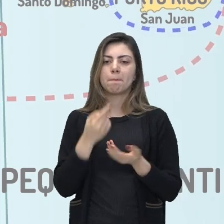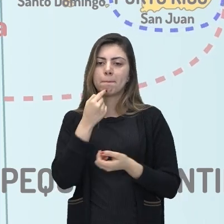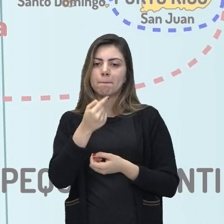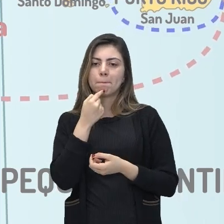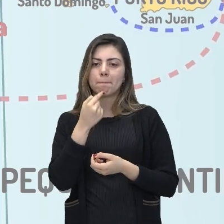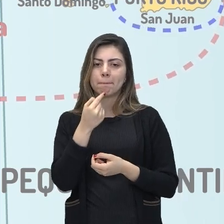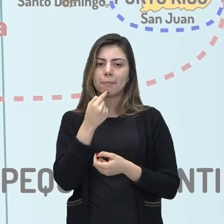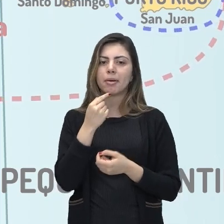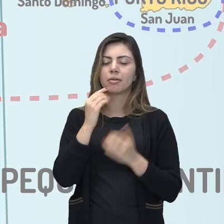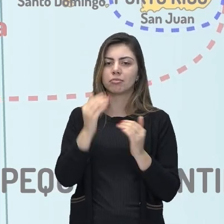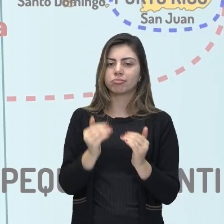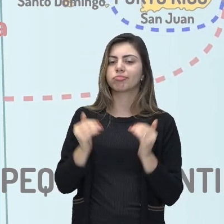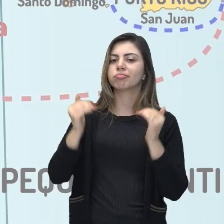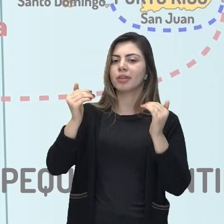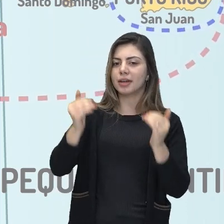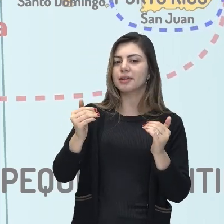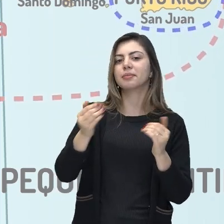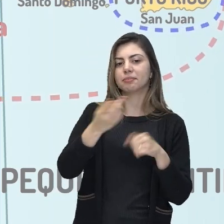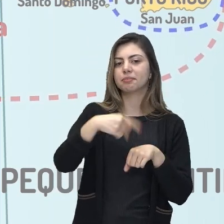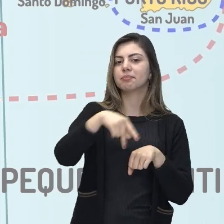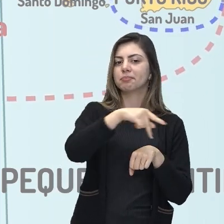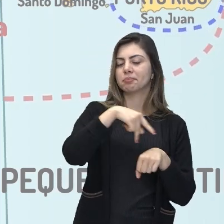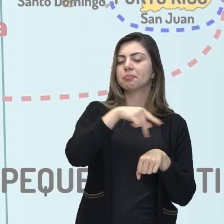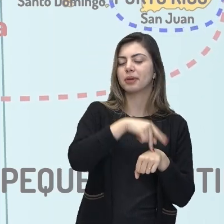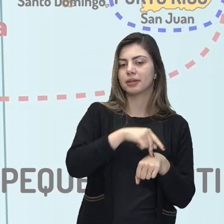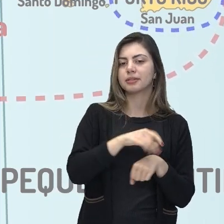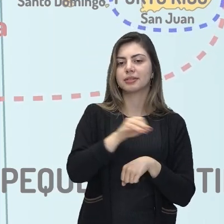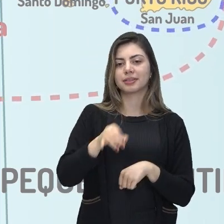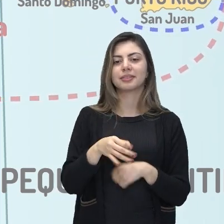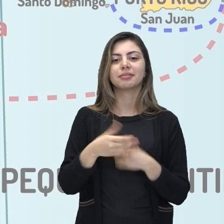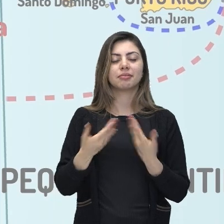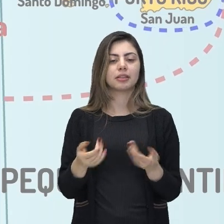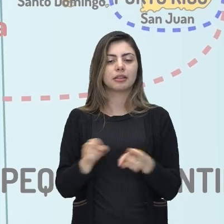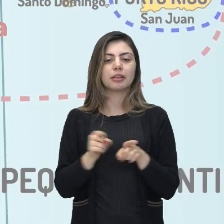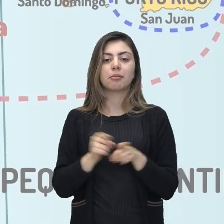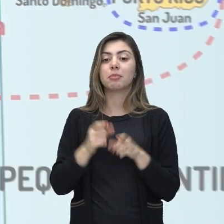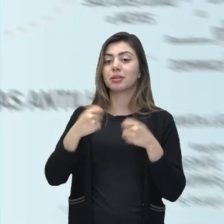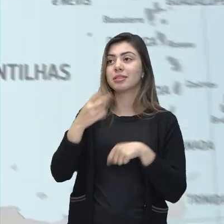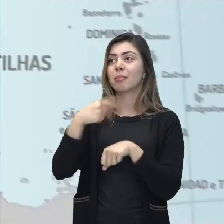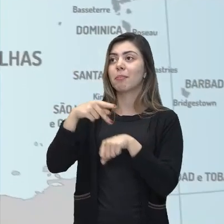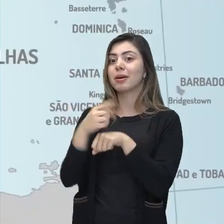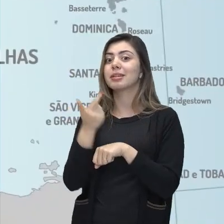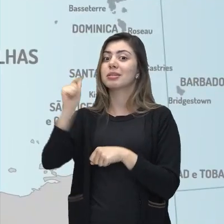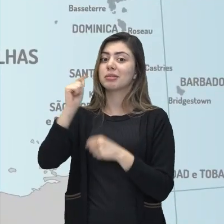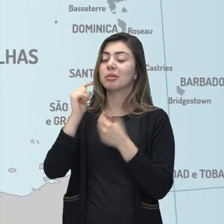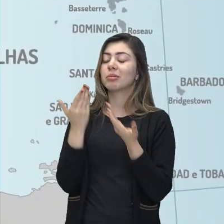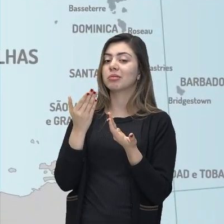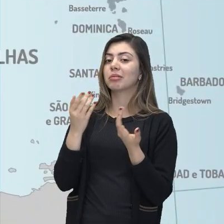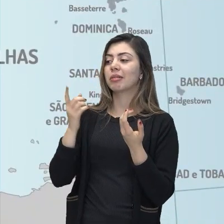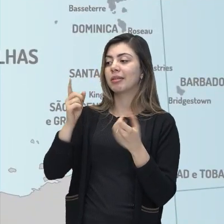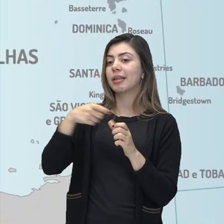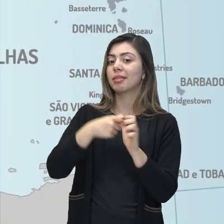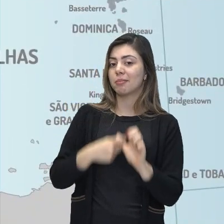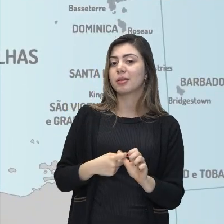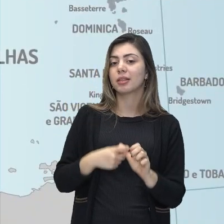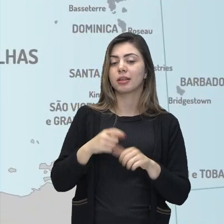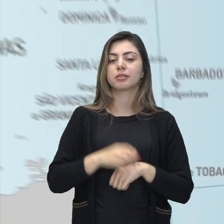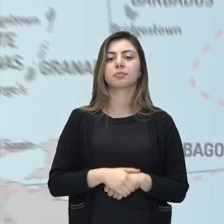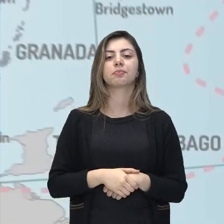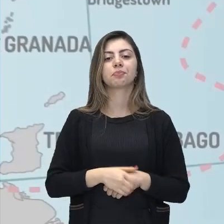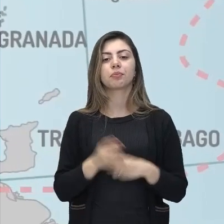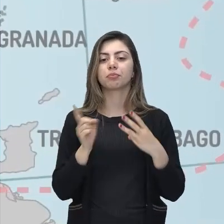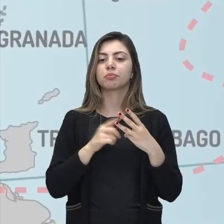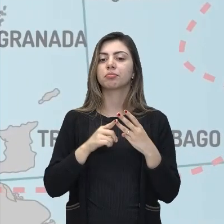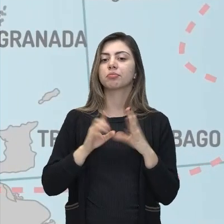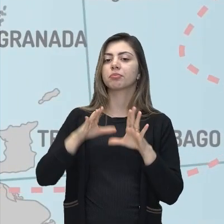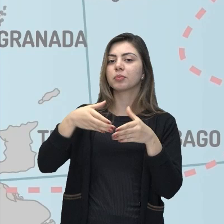soberania plena, típica de um estado nacional, e a subordinação a outro país. O último grupo é formado pelas Pequenas